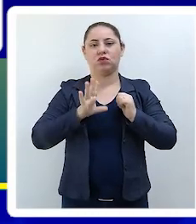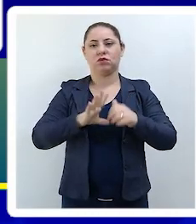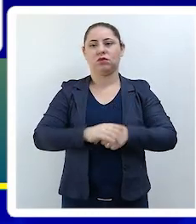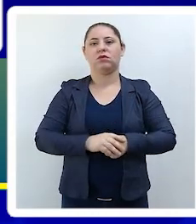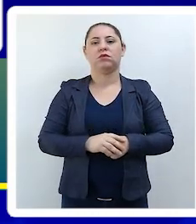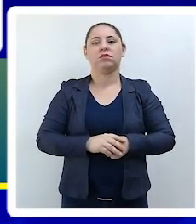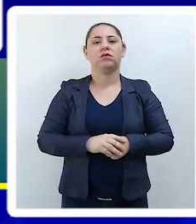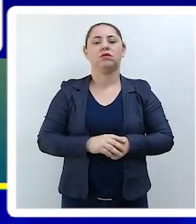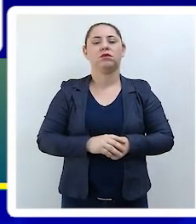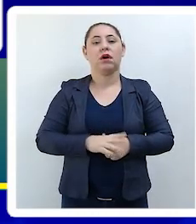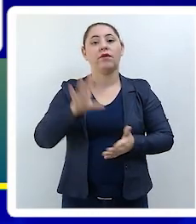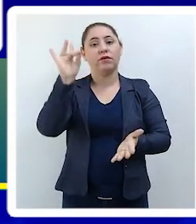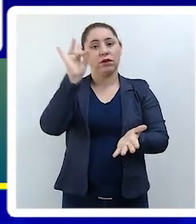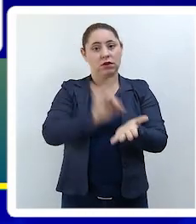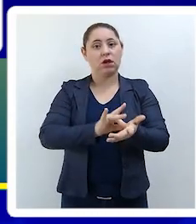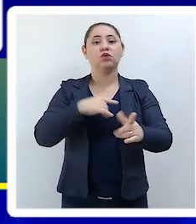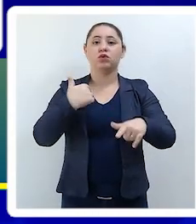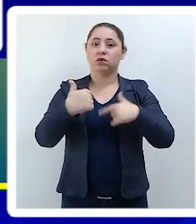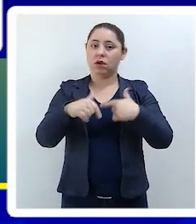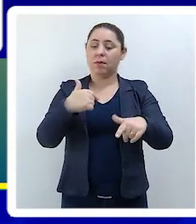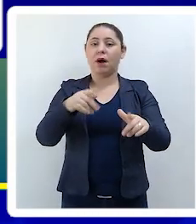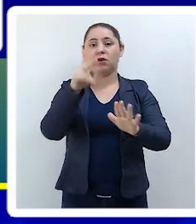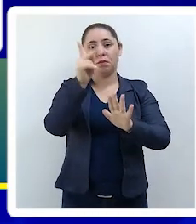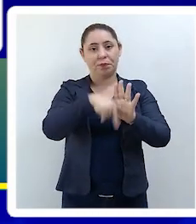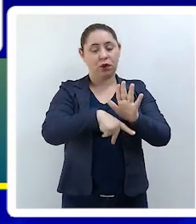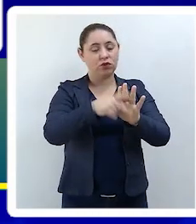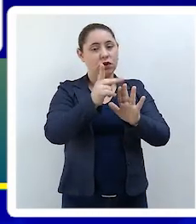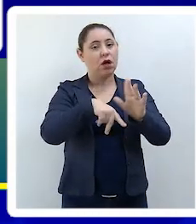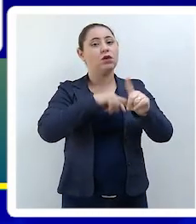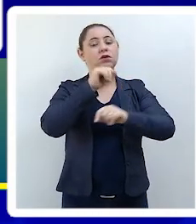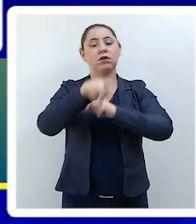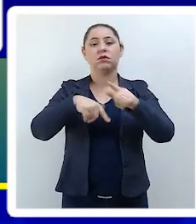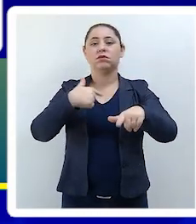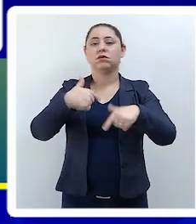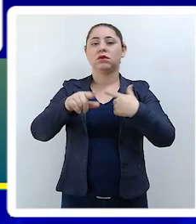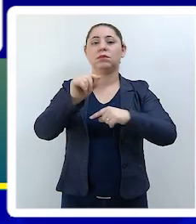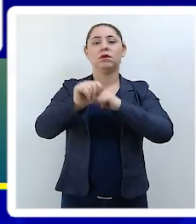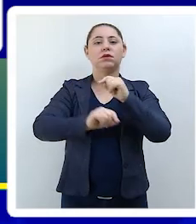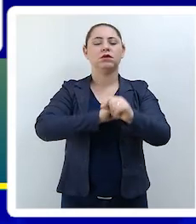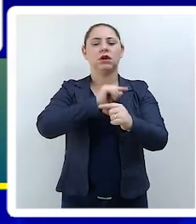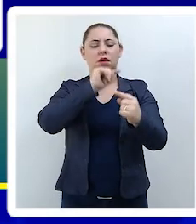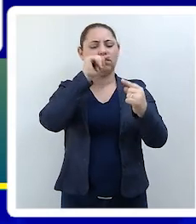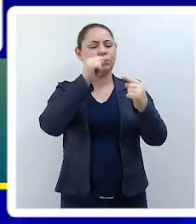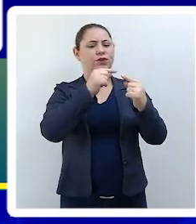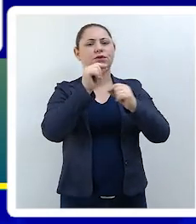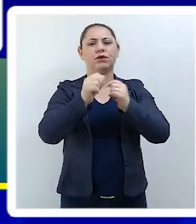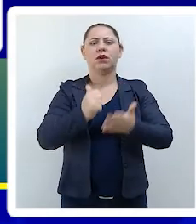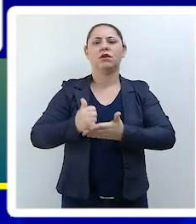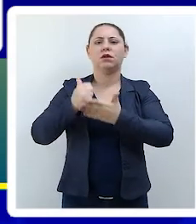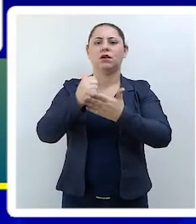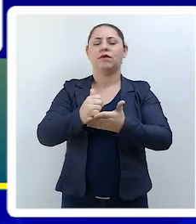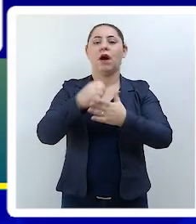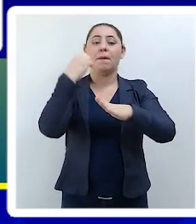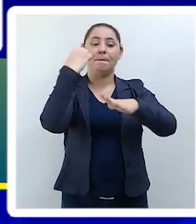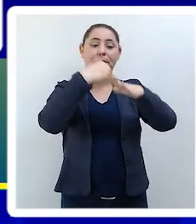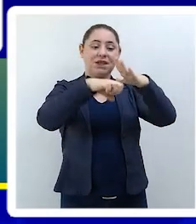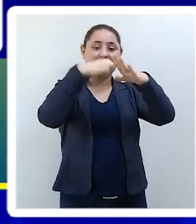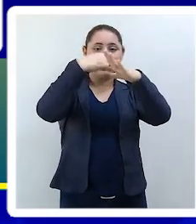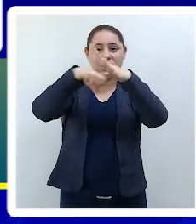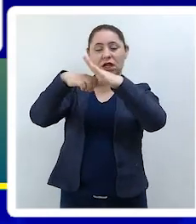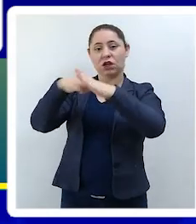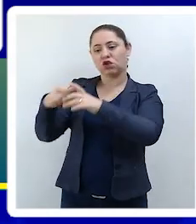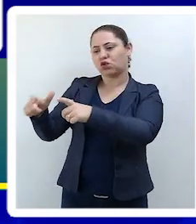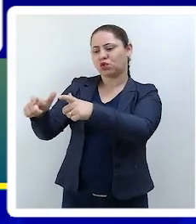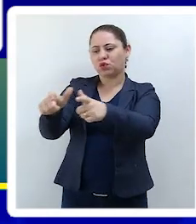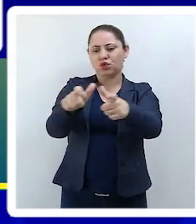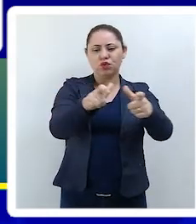né? Na verdade, o nosso trabalho, o nosso projeto, ele é um trabalho que visa levar essa mensagem em todos